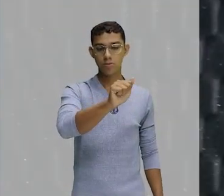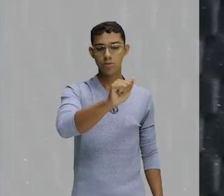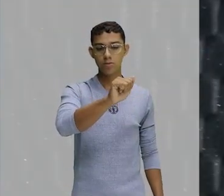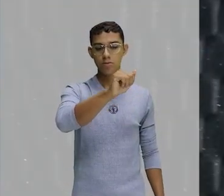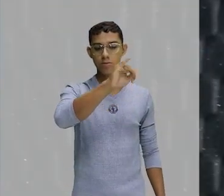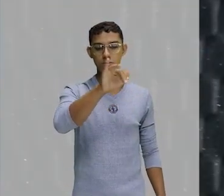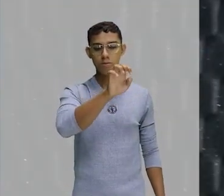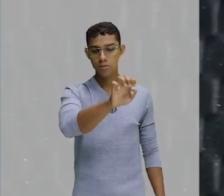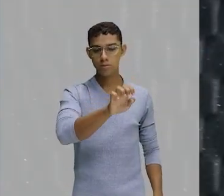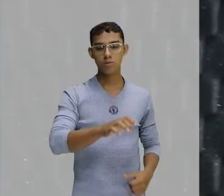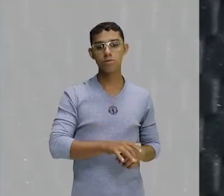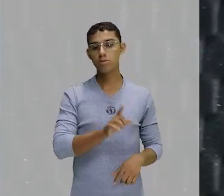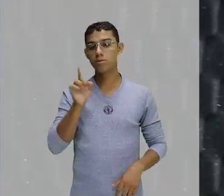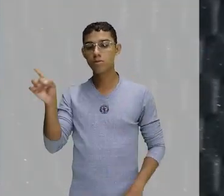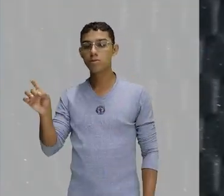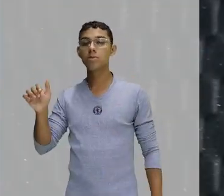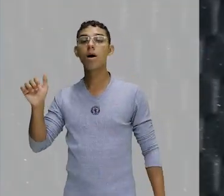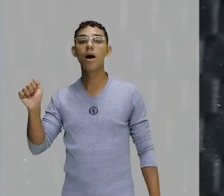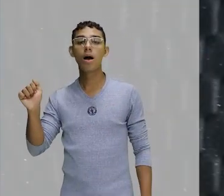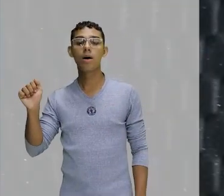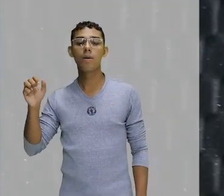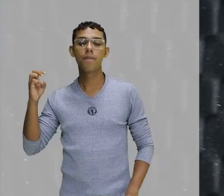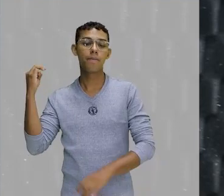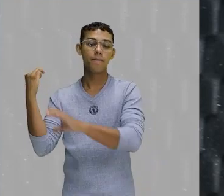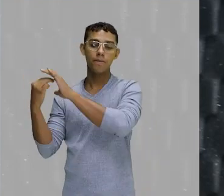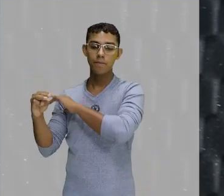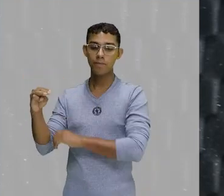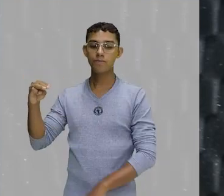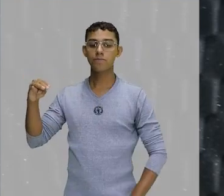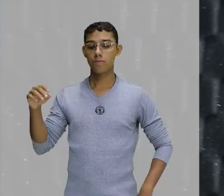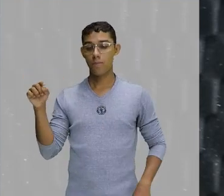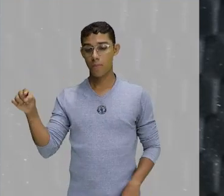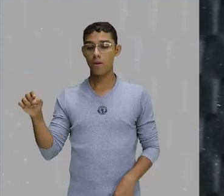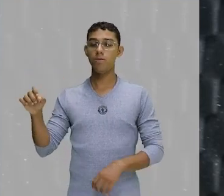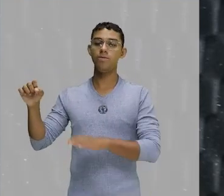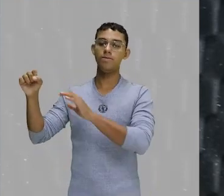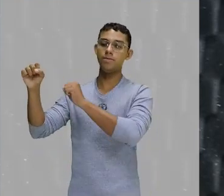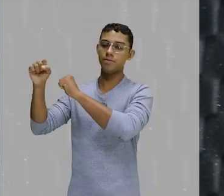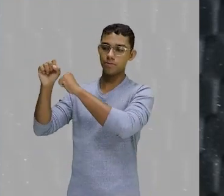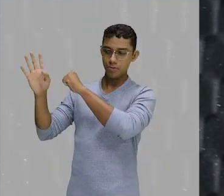nós no português, a tradução é a mensagem, ela é uma palavra, um substantivo feminino, né?